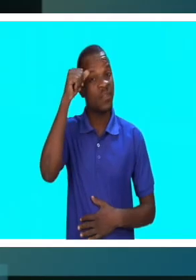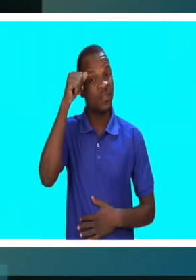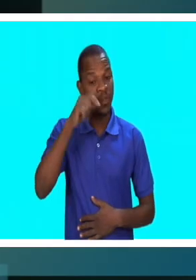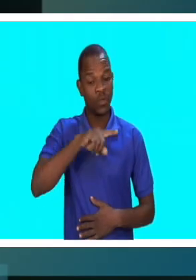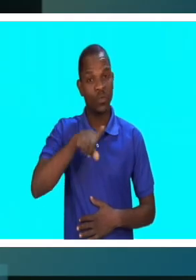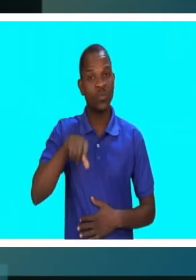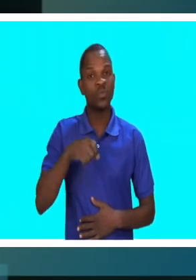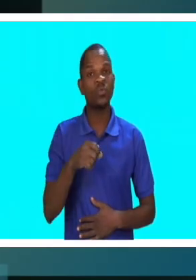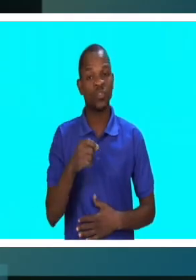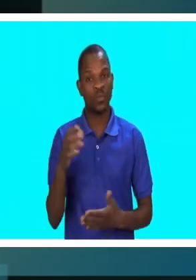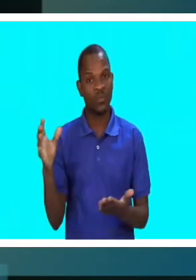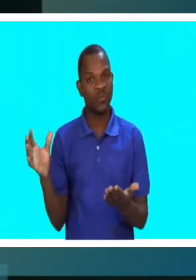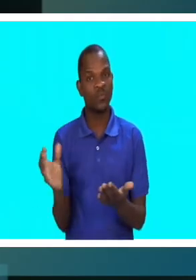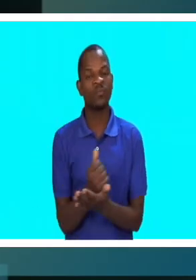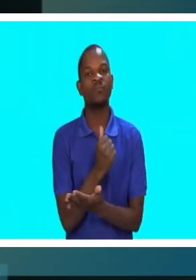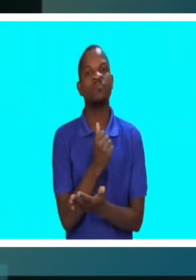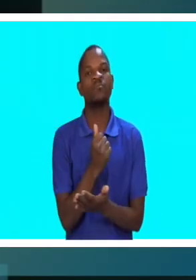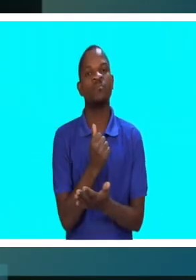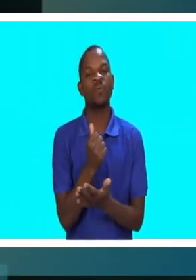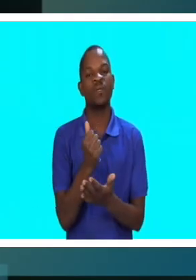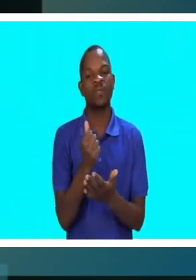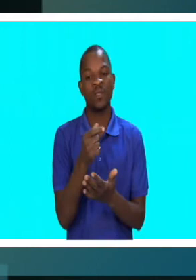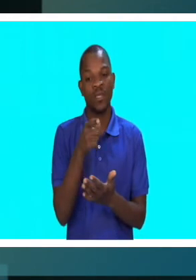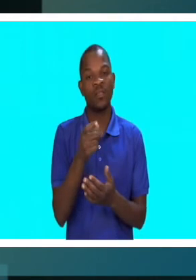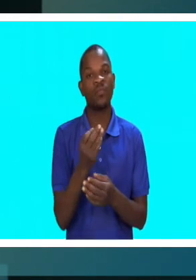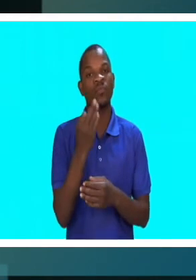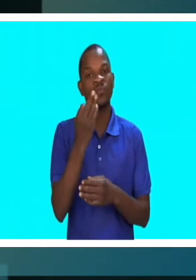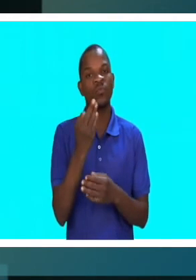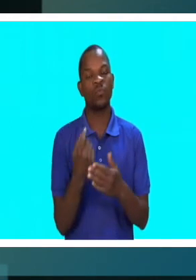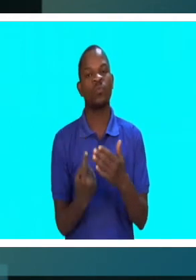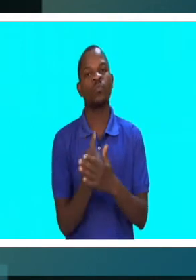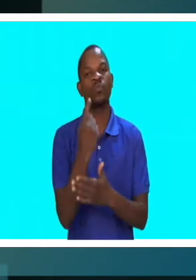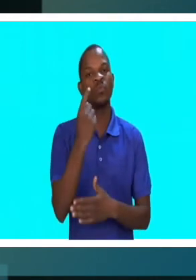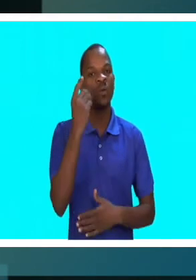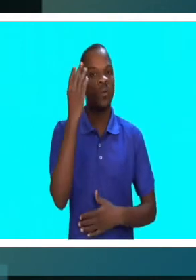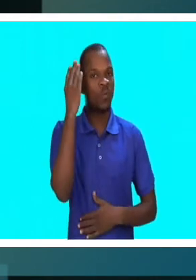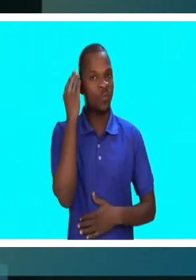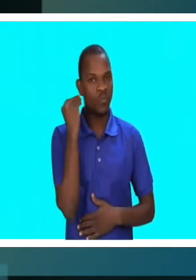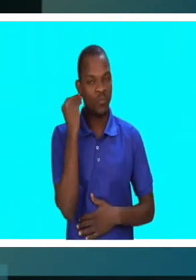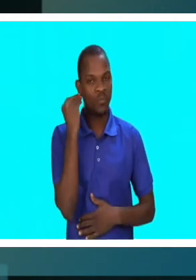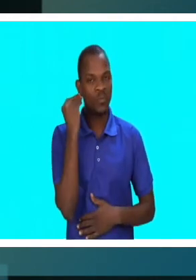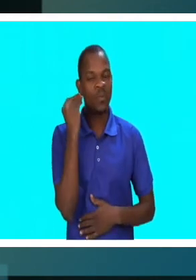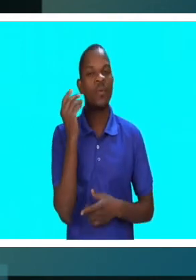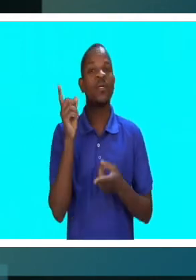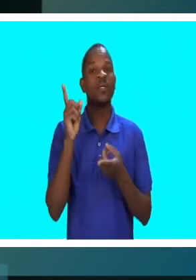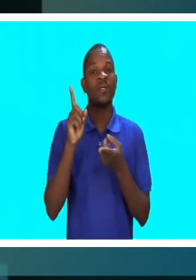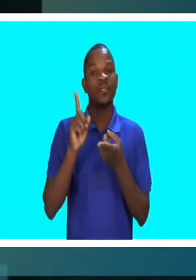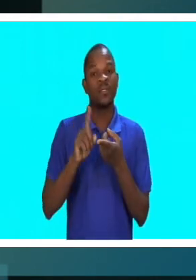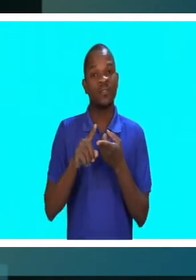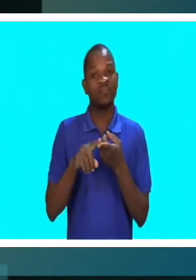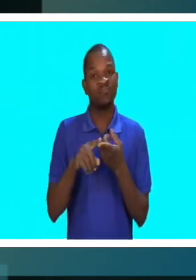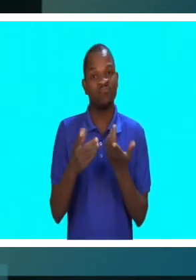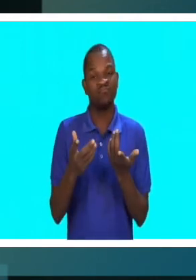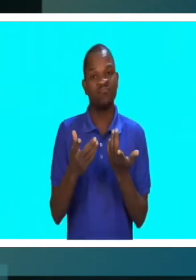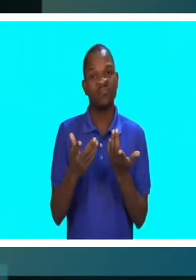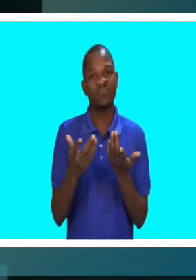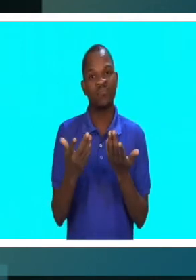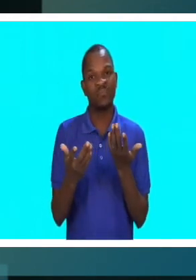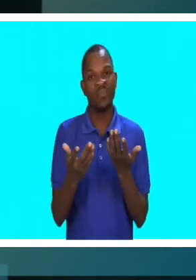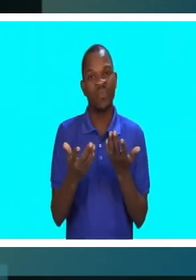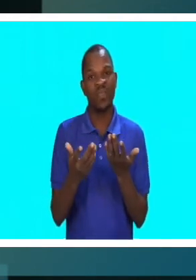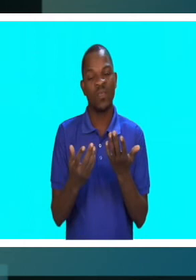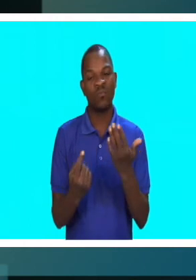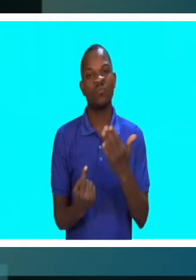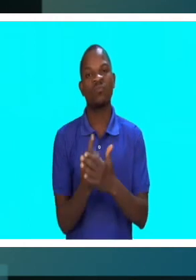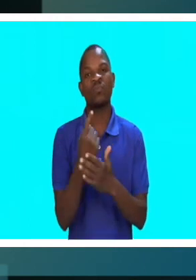Foi difícil descobrirmos que ela iria ficar com a surdez, mas tudo isto provocado pela